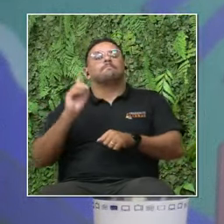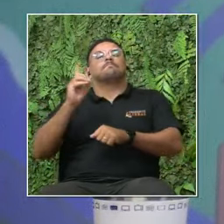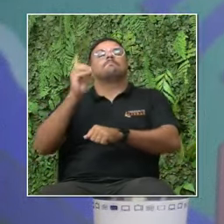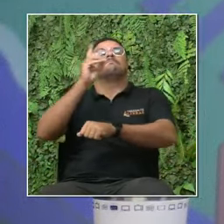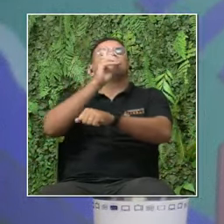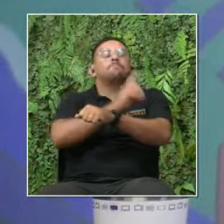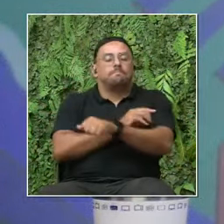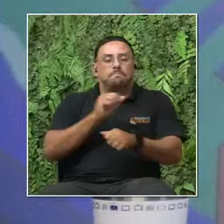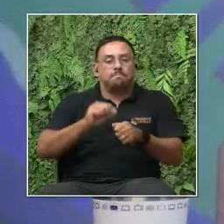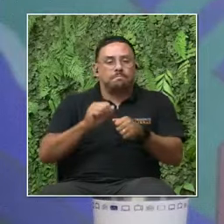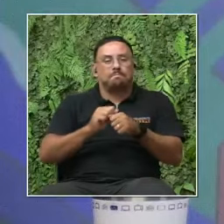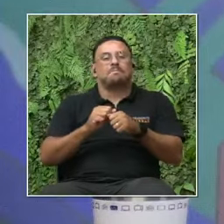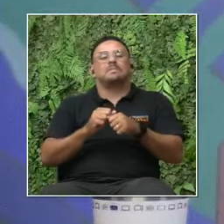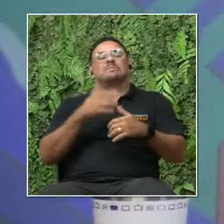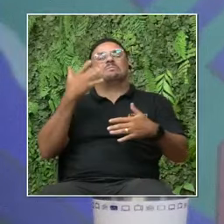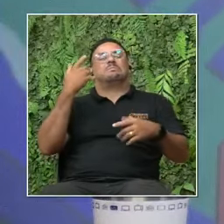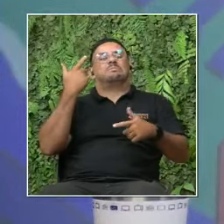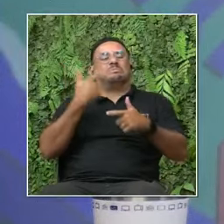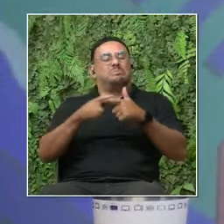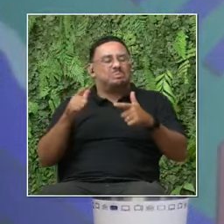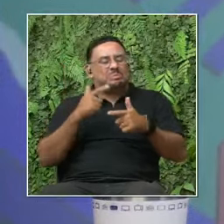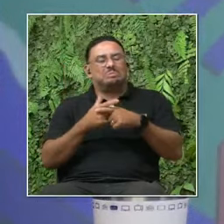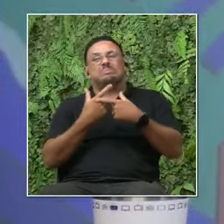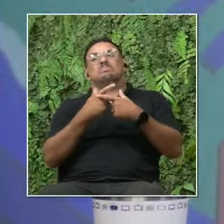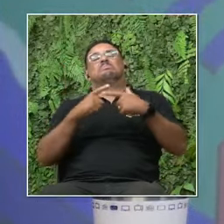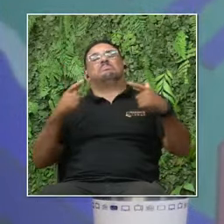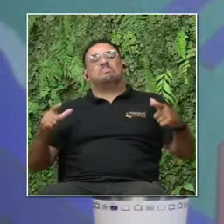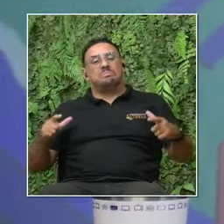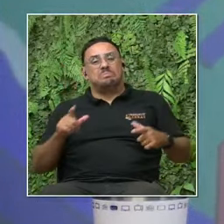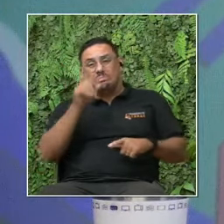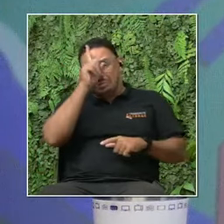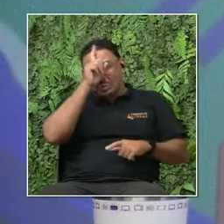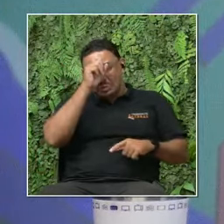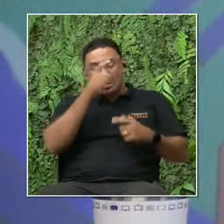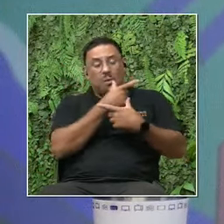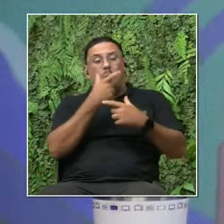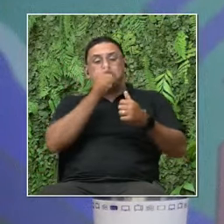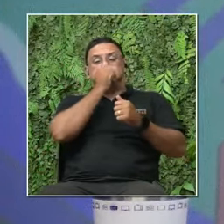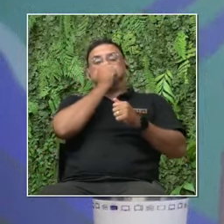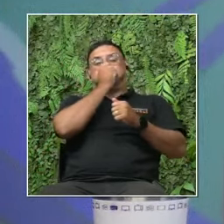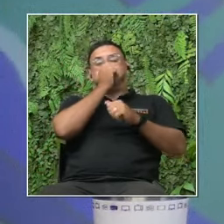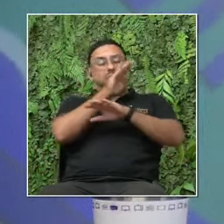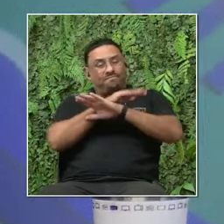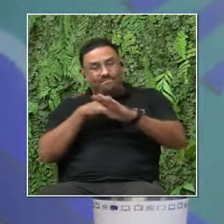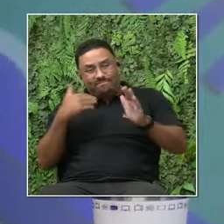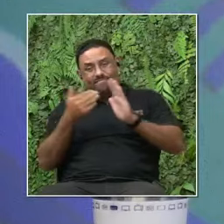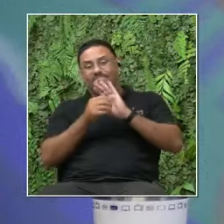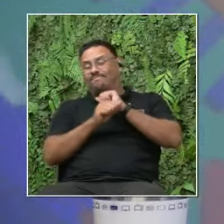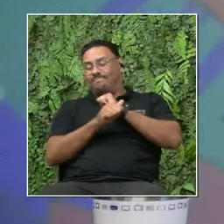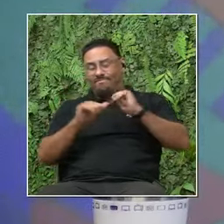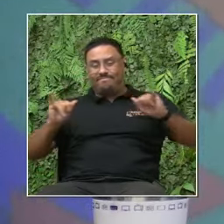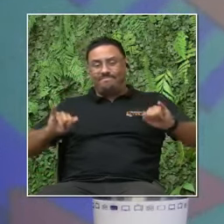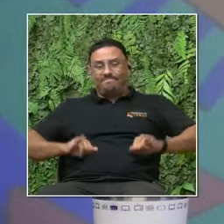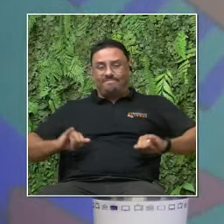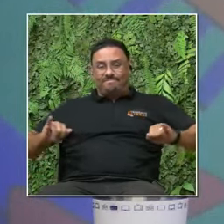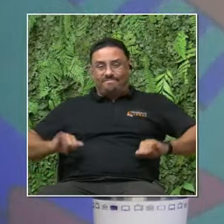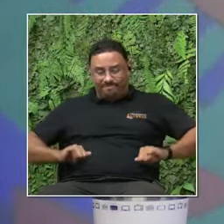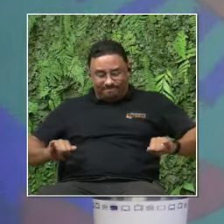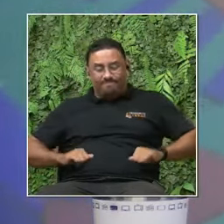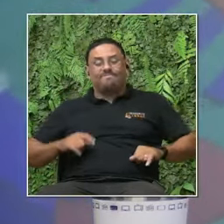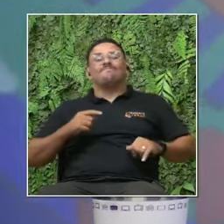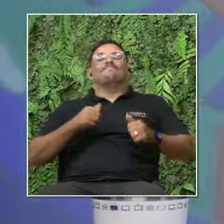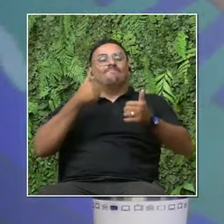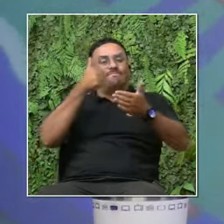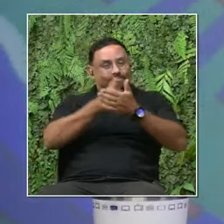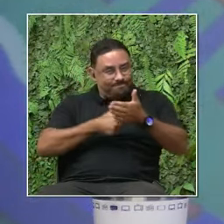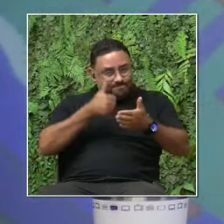fazendo um estrago Né os hospitais estão cheios né tá muita gente sofrendo com isso e é uma